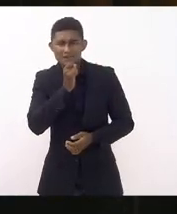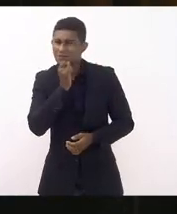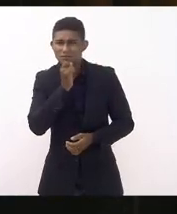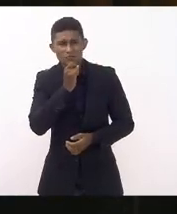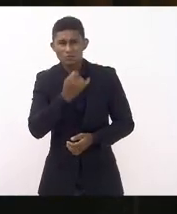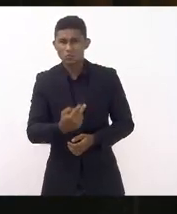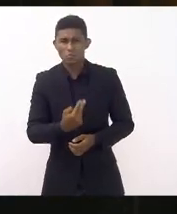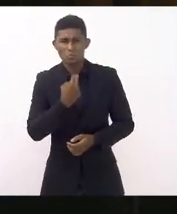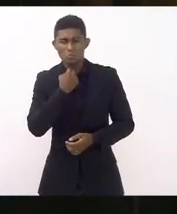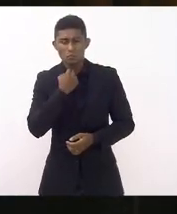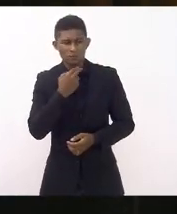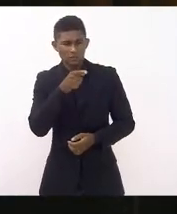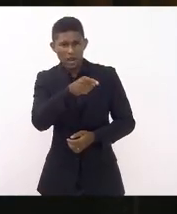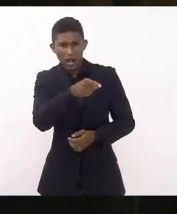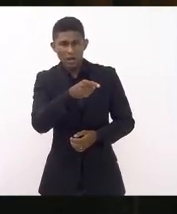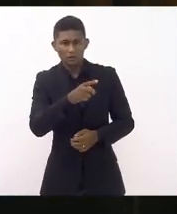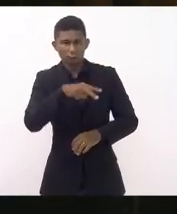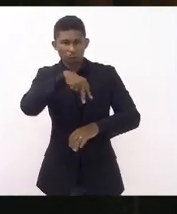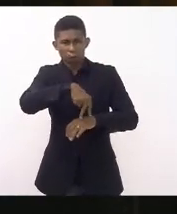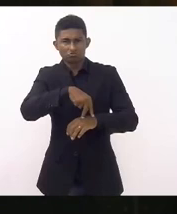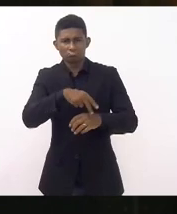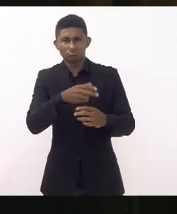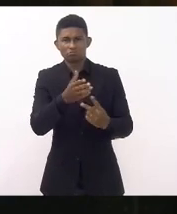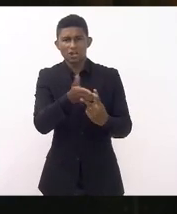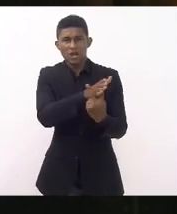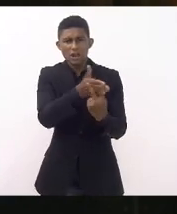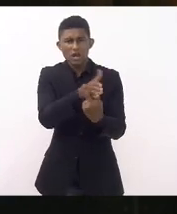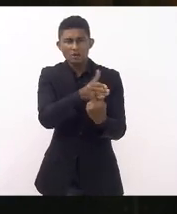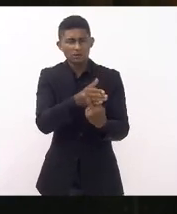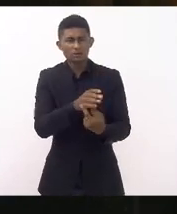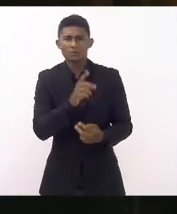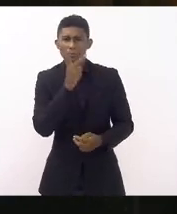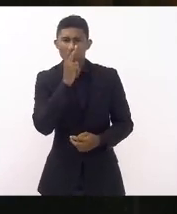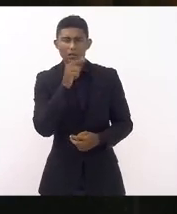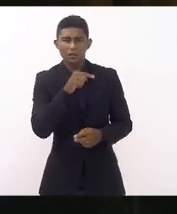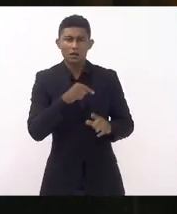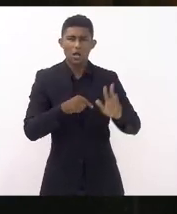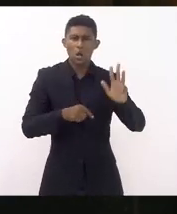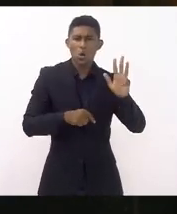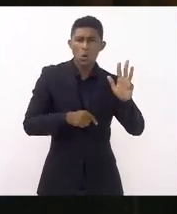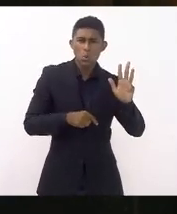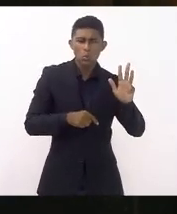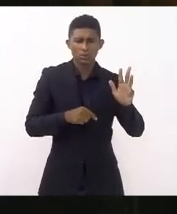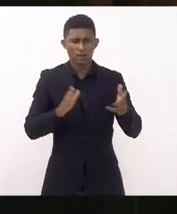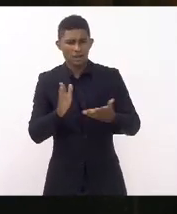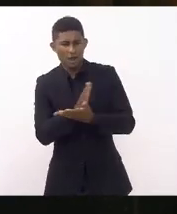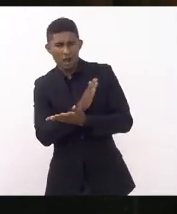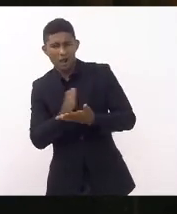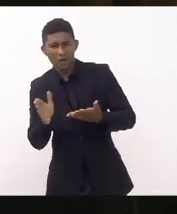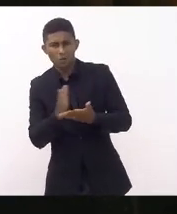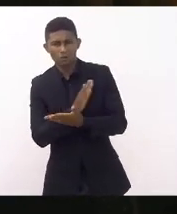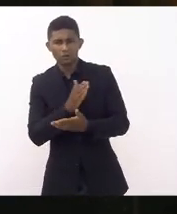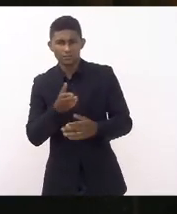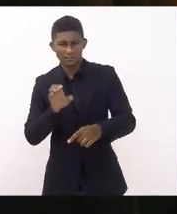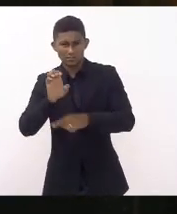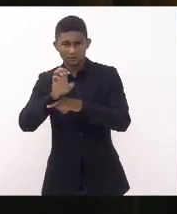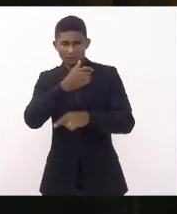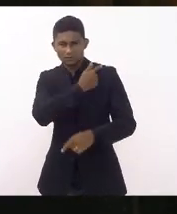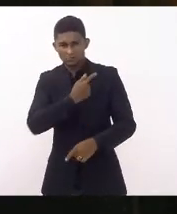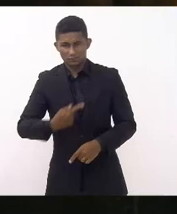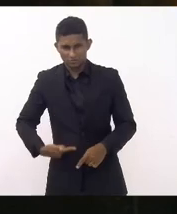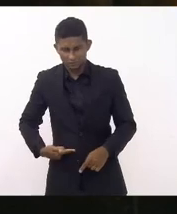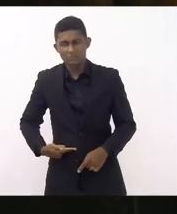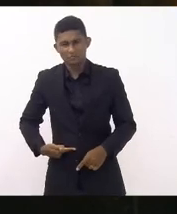forma híbrida, uma espécie de Castro-Lula que alguns embarcam no governo estadual